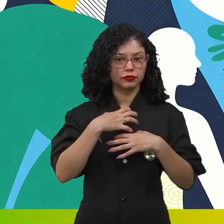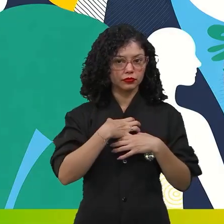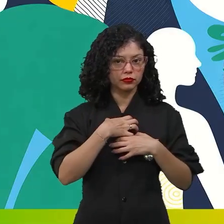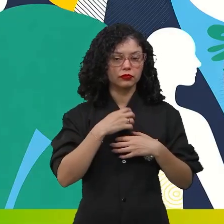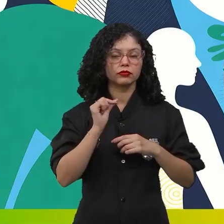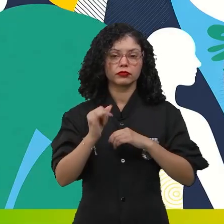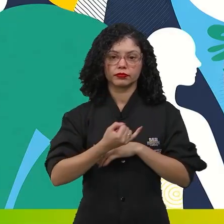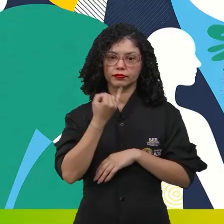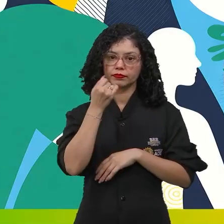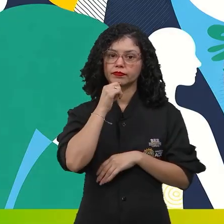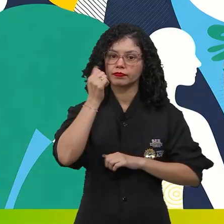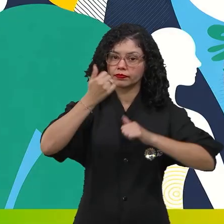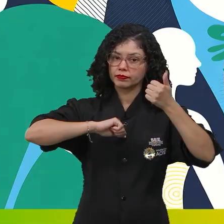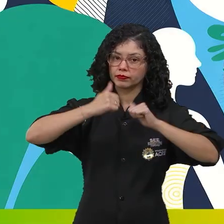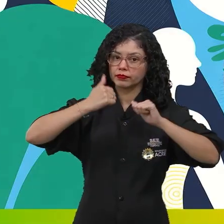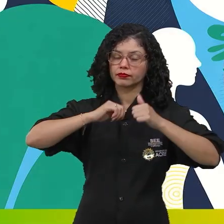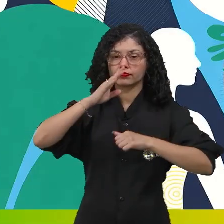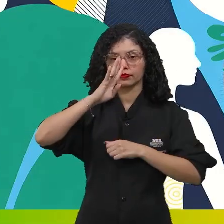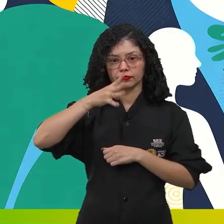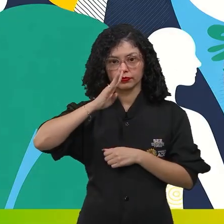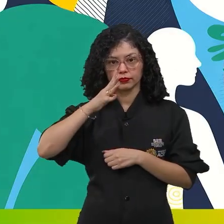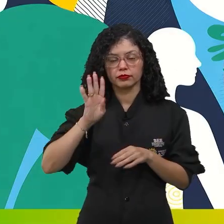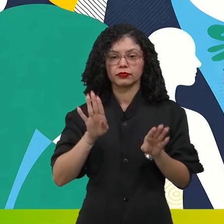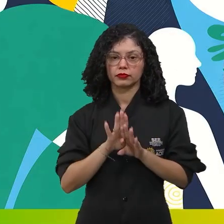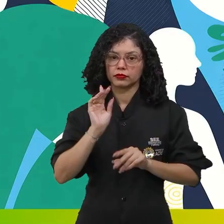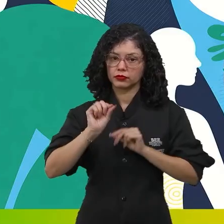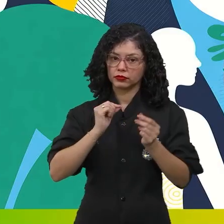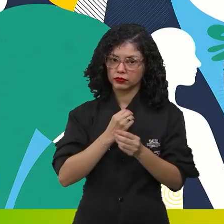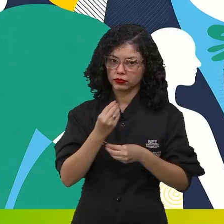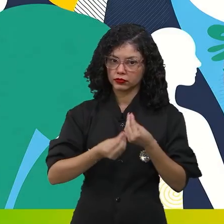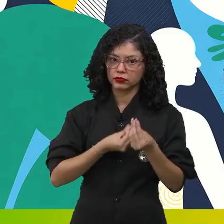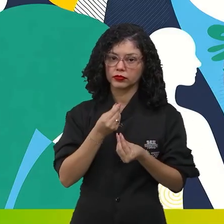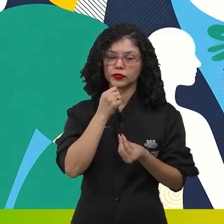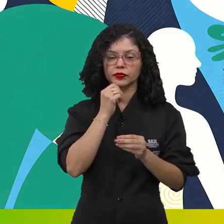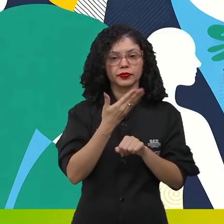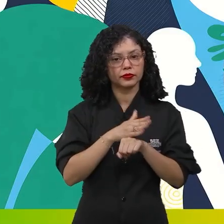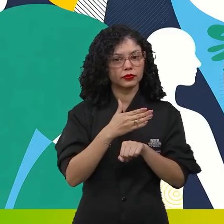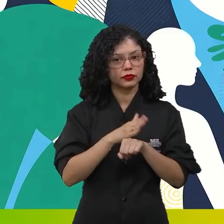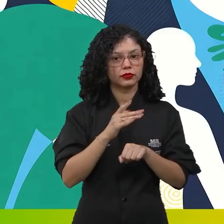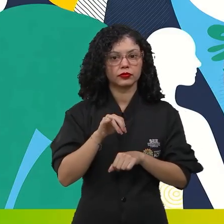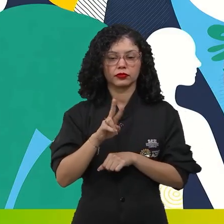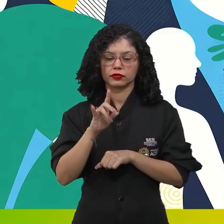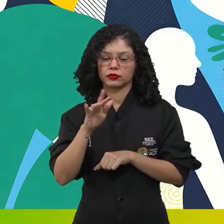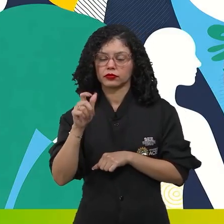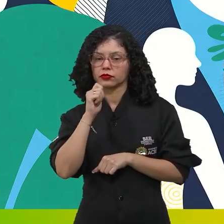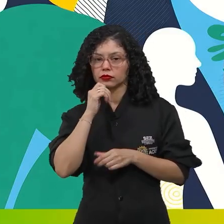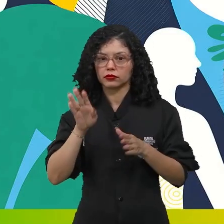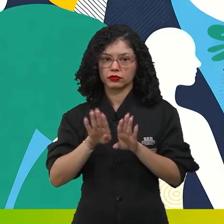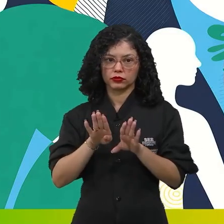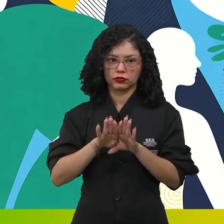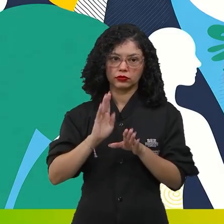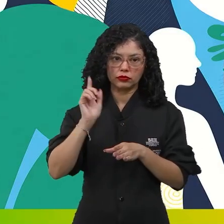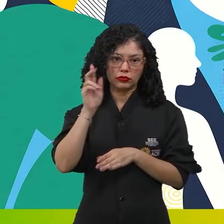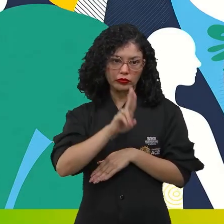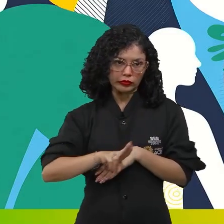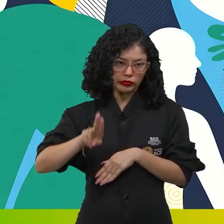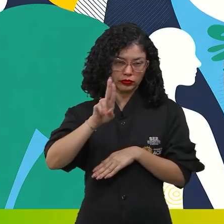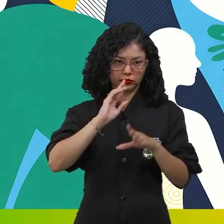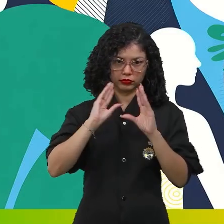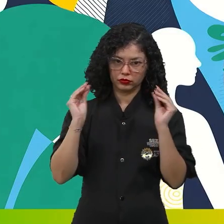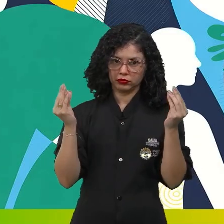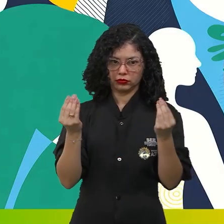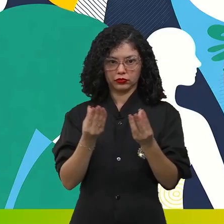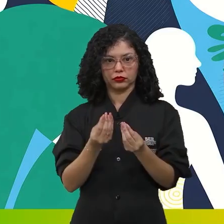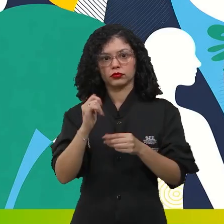é fundamental analisar criticamente como as práticas de nutrição, suplementação e o uso de